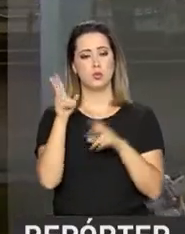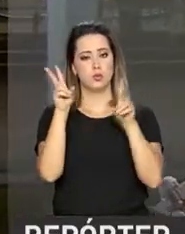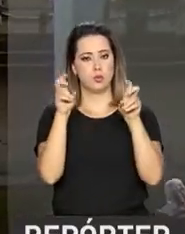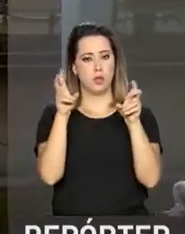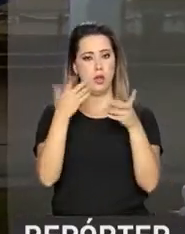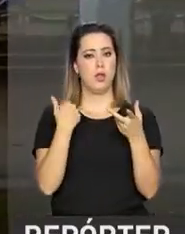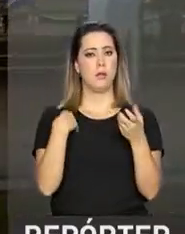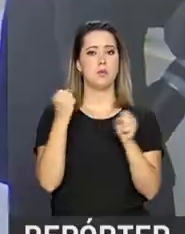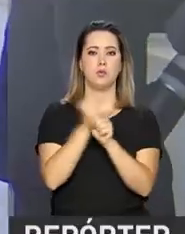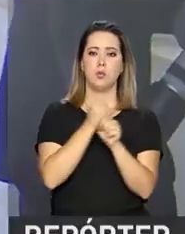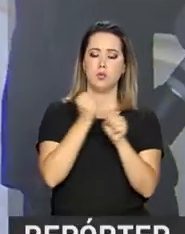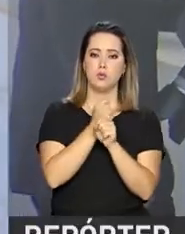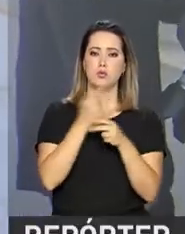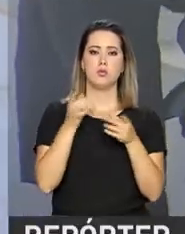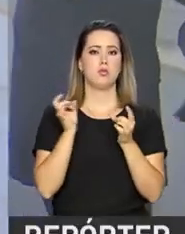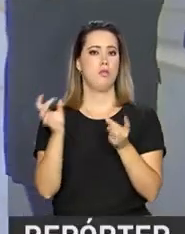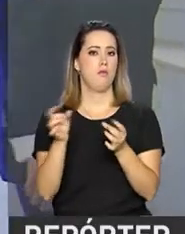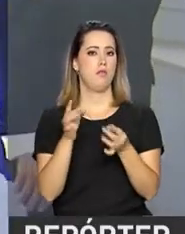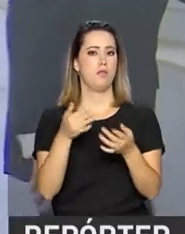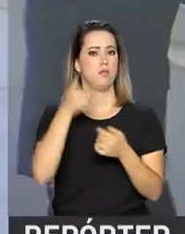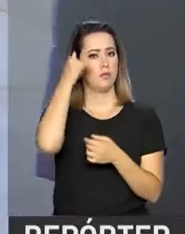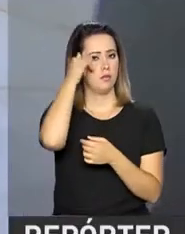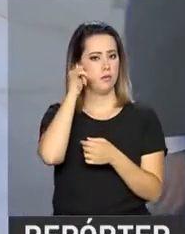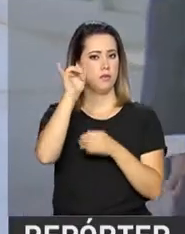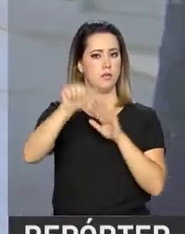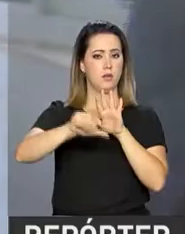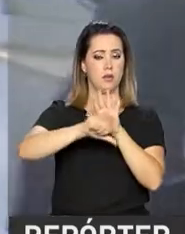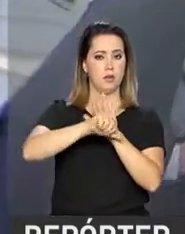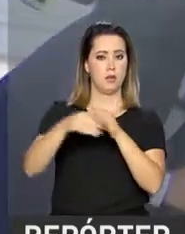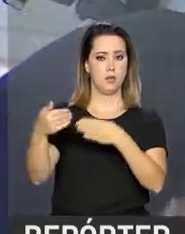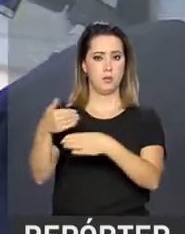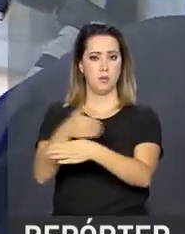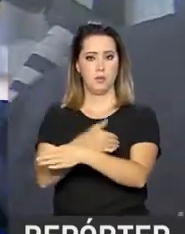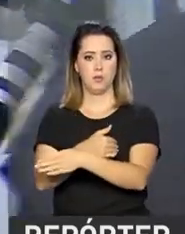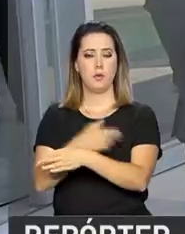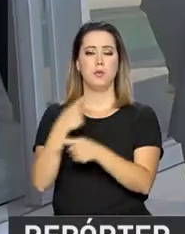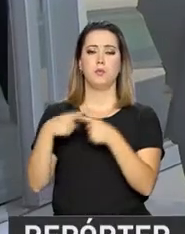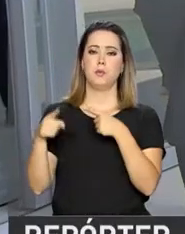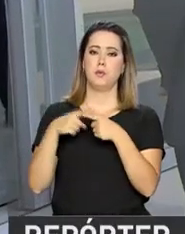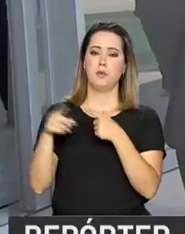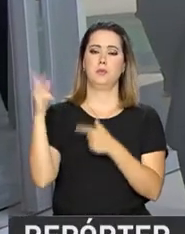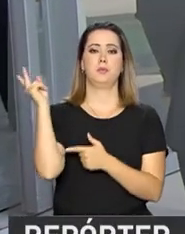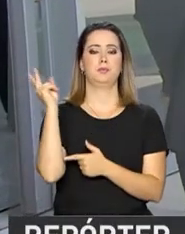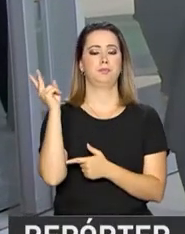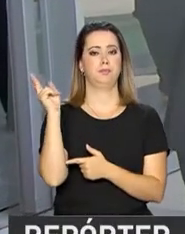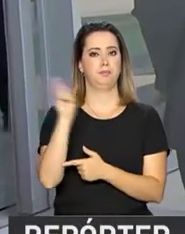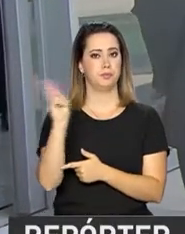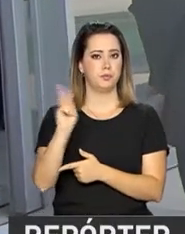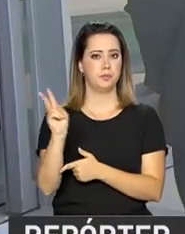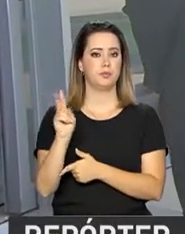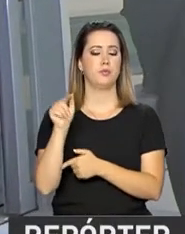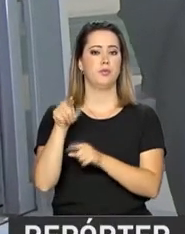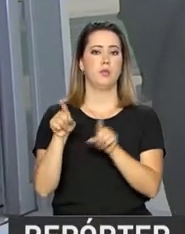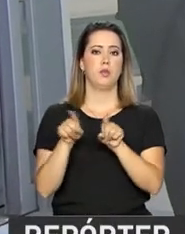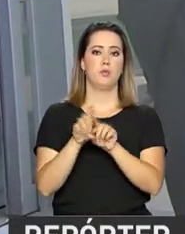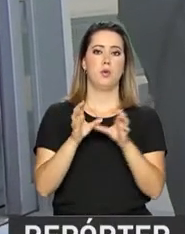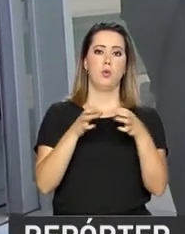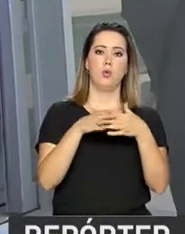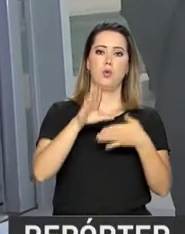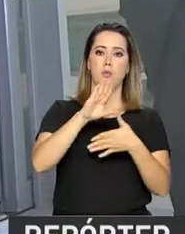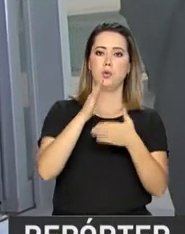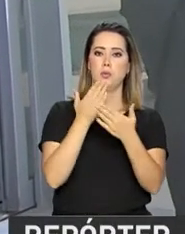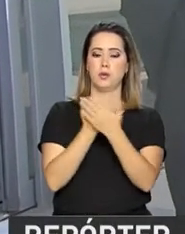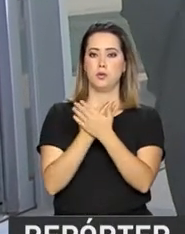como infraestrutura, comércio, combate a crimes na fronteira e a crise na Venezuela. Além dos membros de Mercosul,